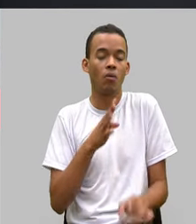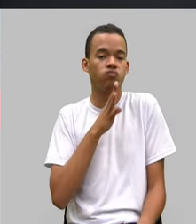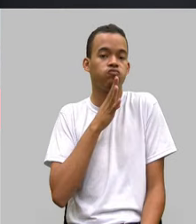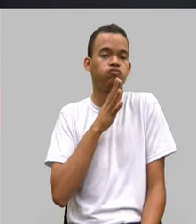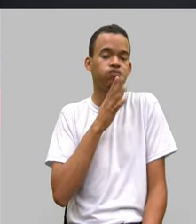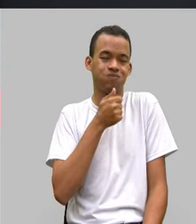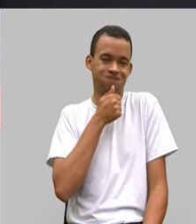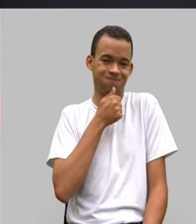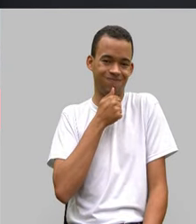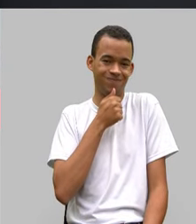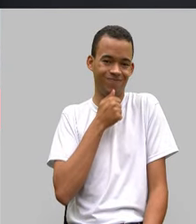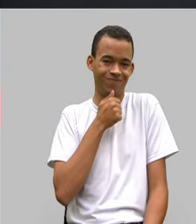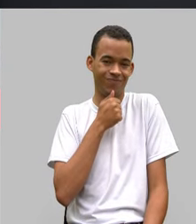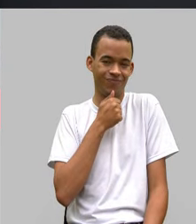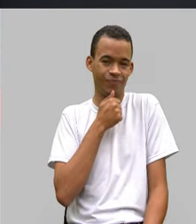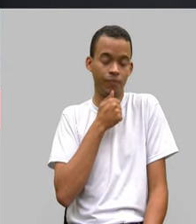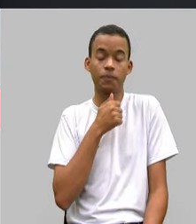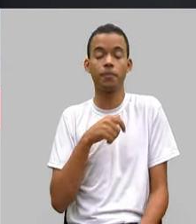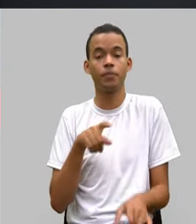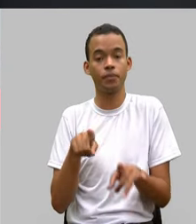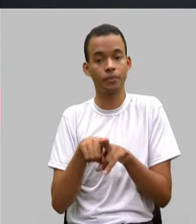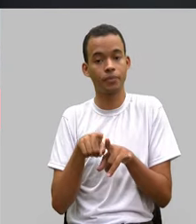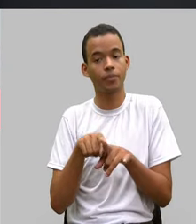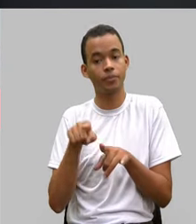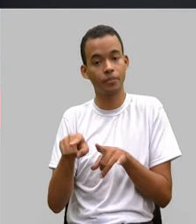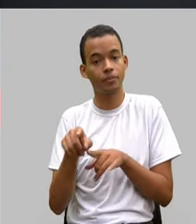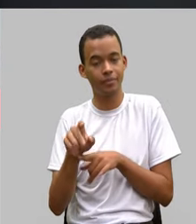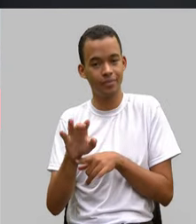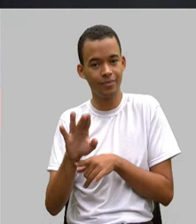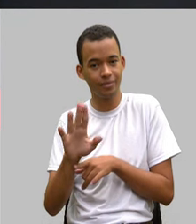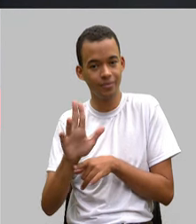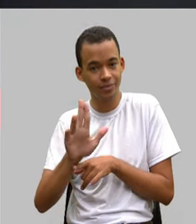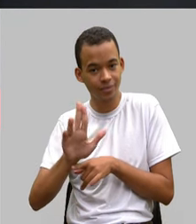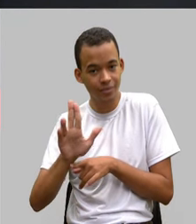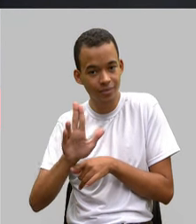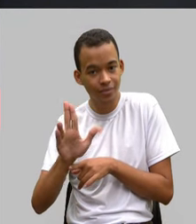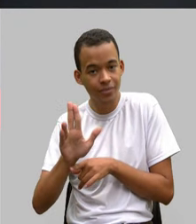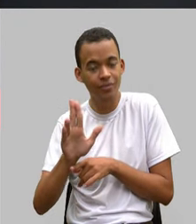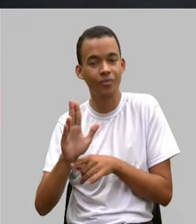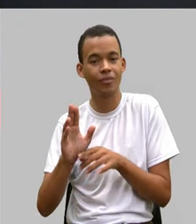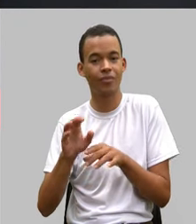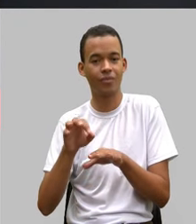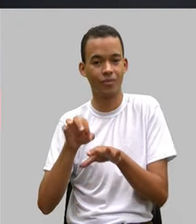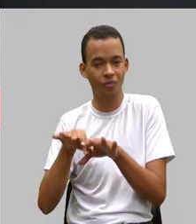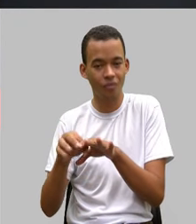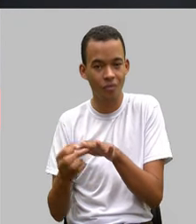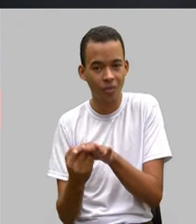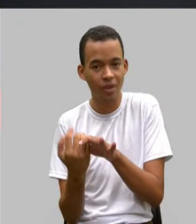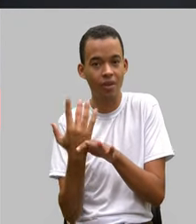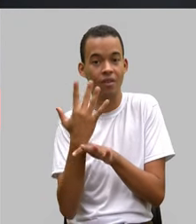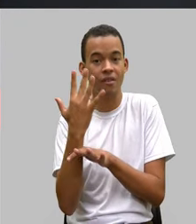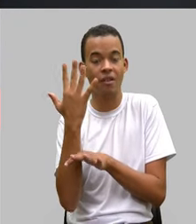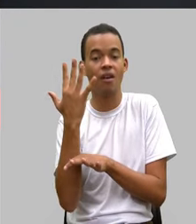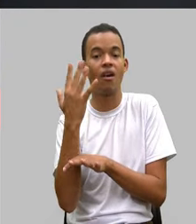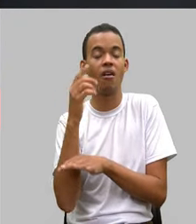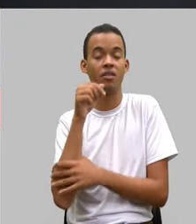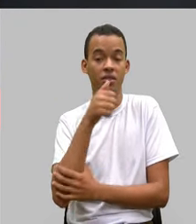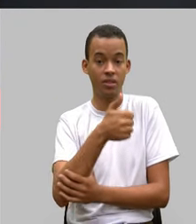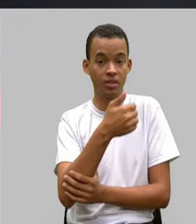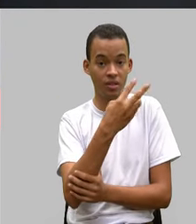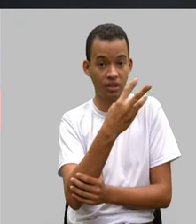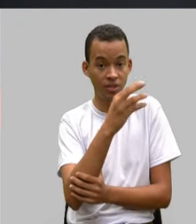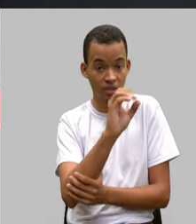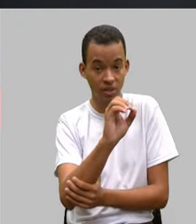a planta eh a eh possui além desses 130 canab dióis que já foram